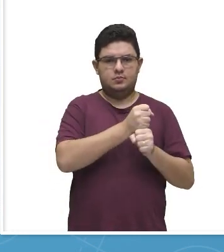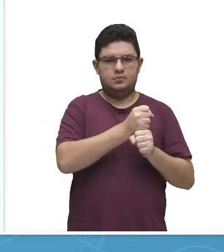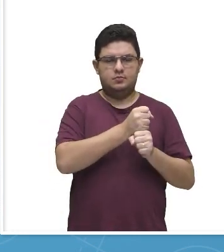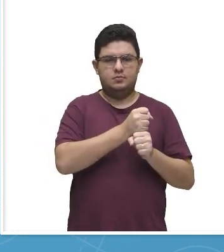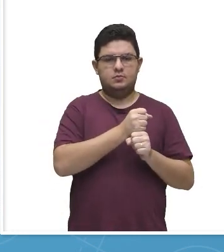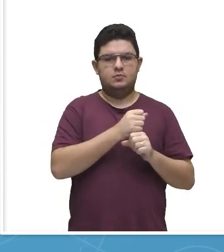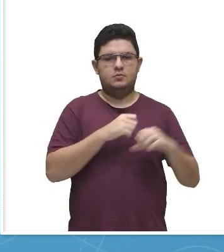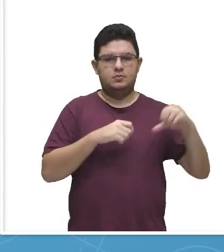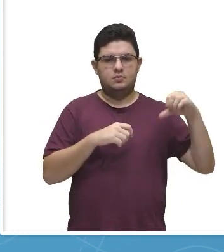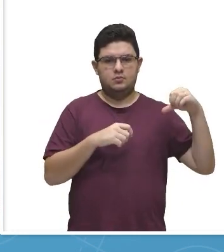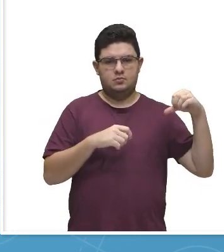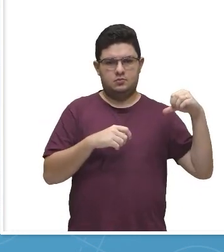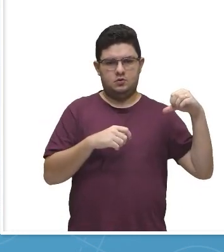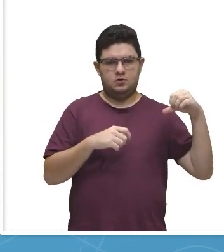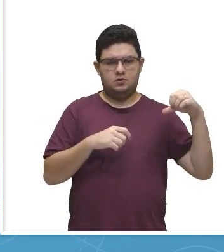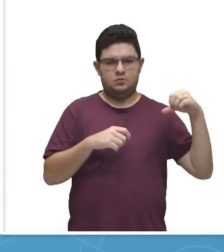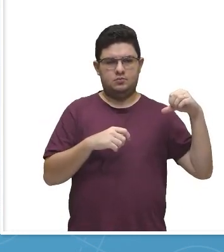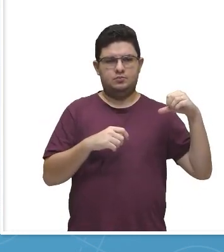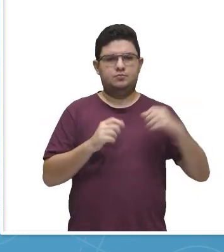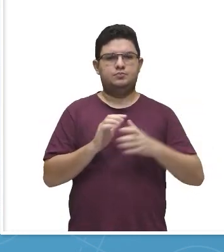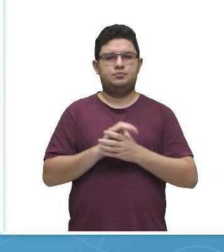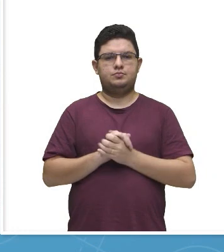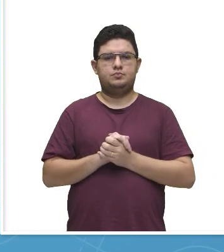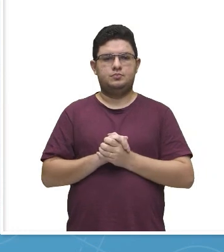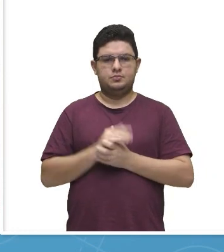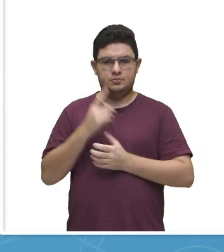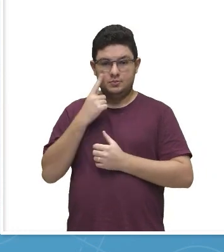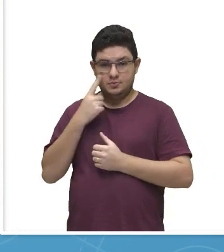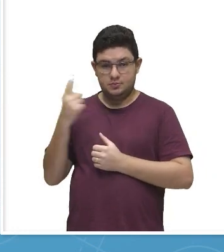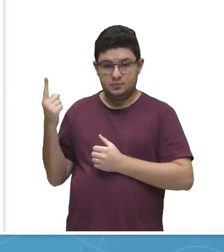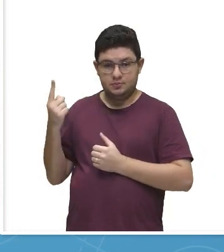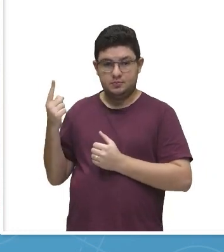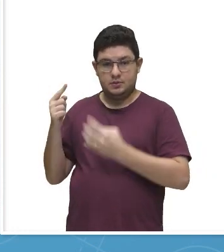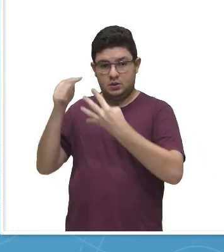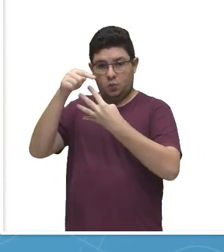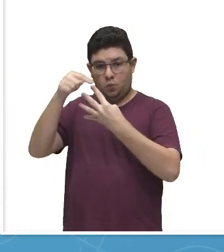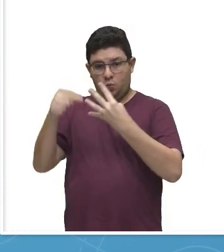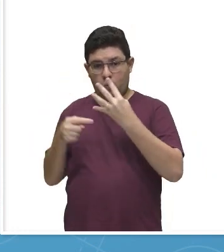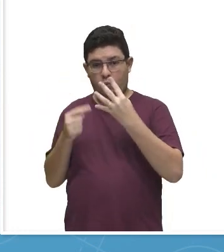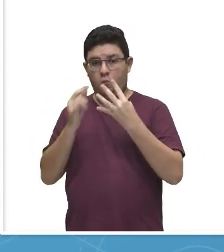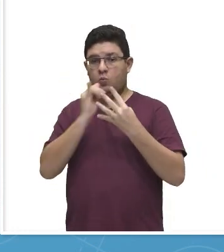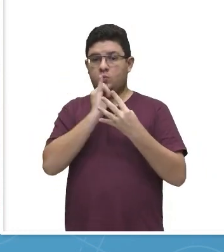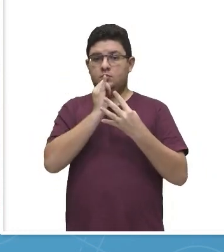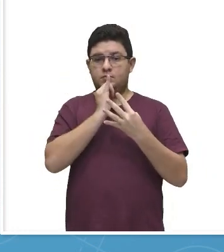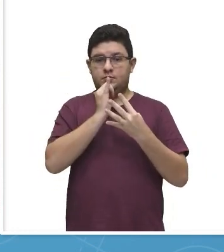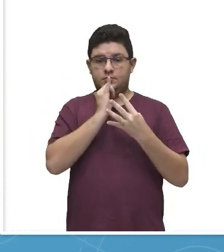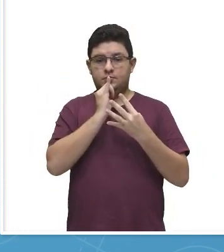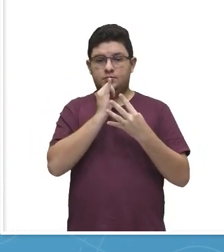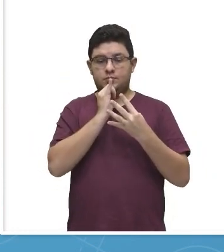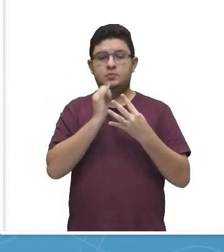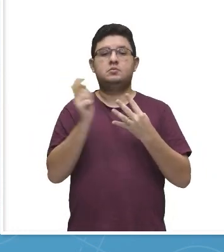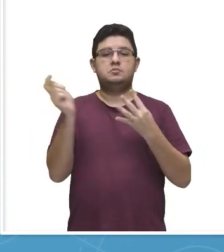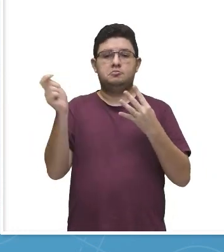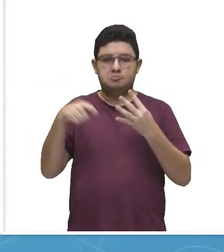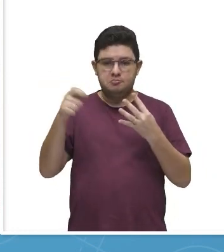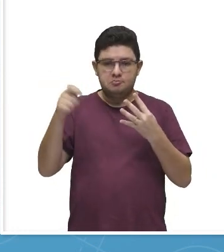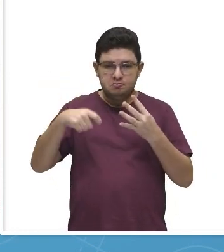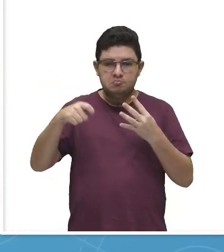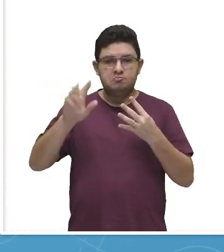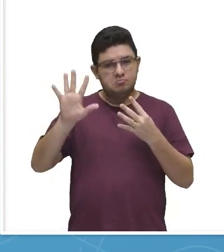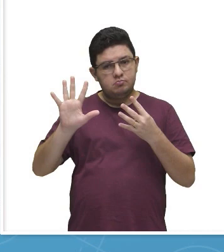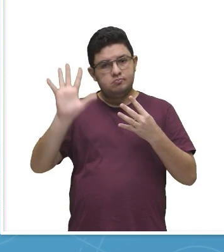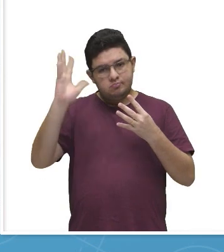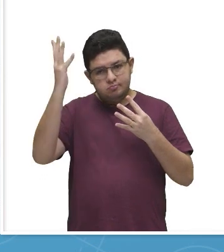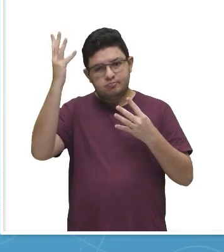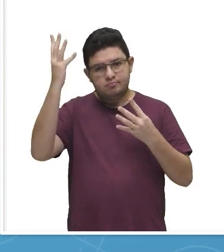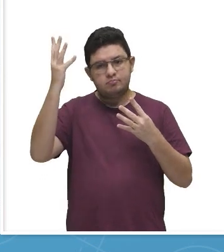nesses nossos 4 exemplos aqui, que exemplificam todas as situações que nós podemos nos